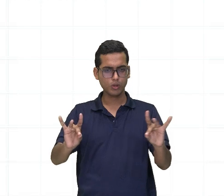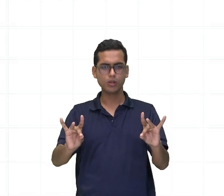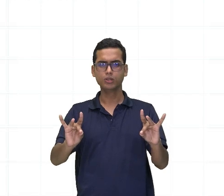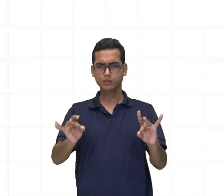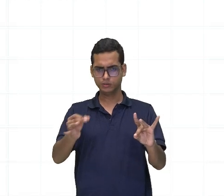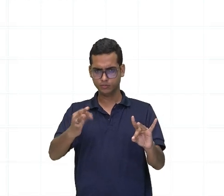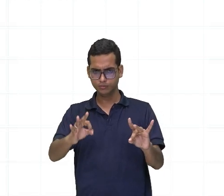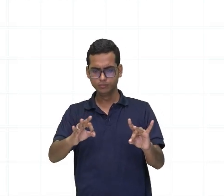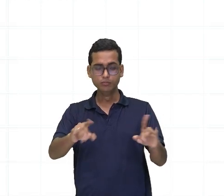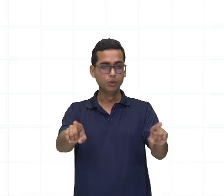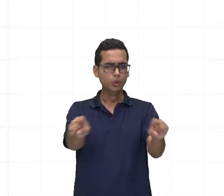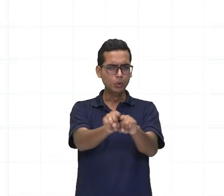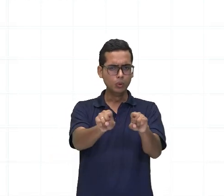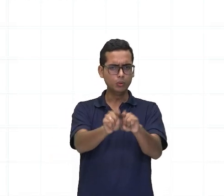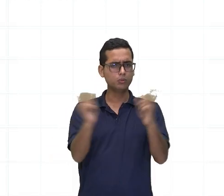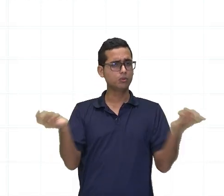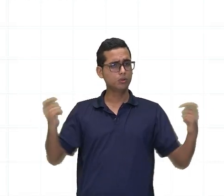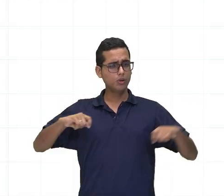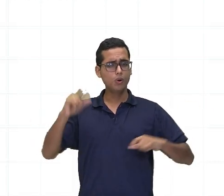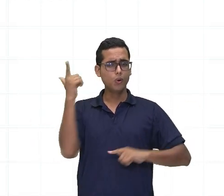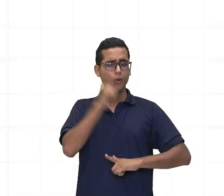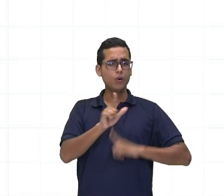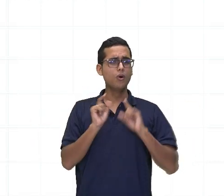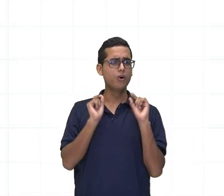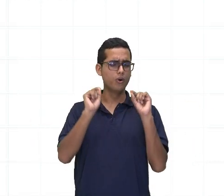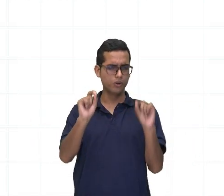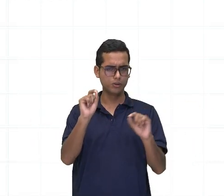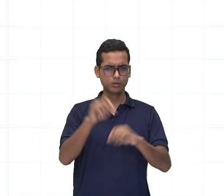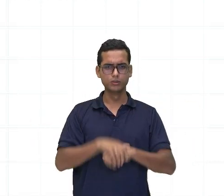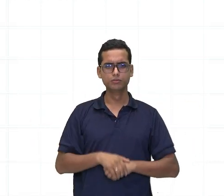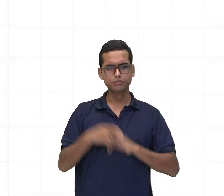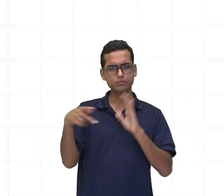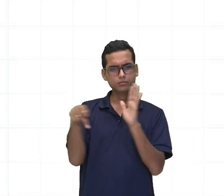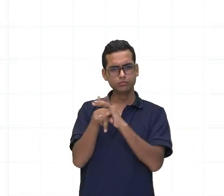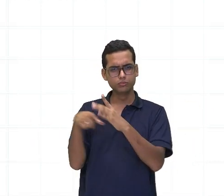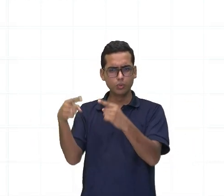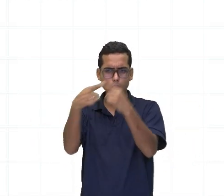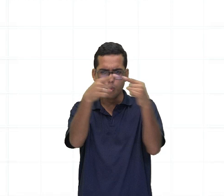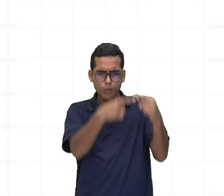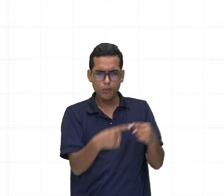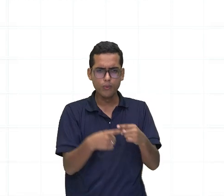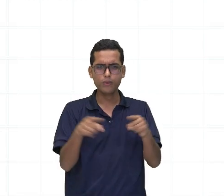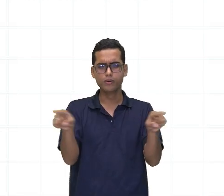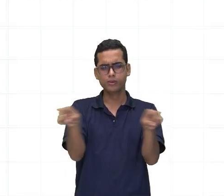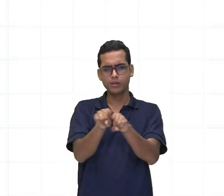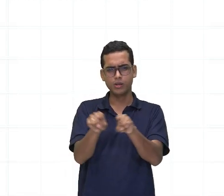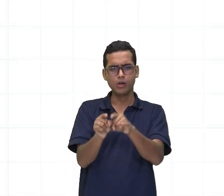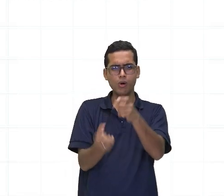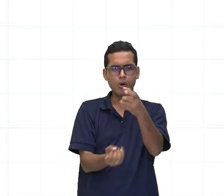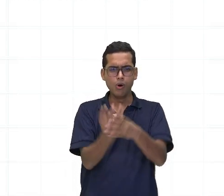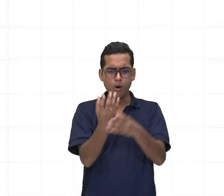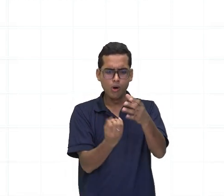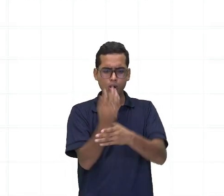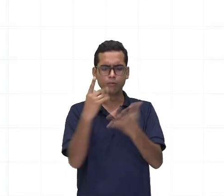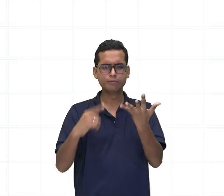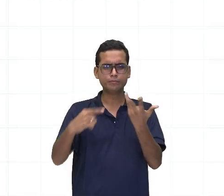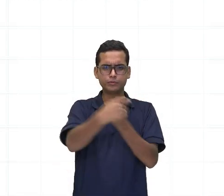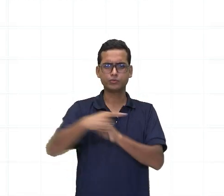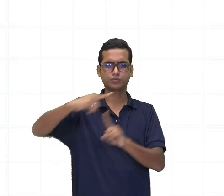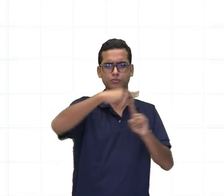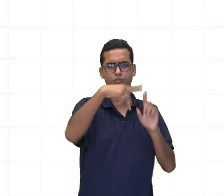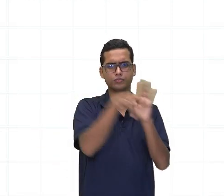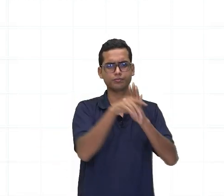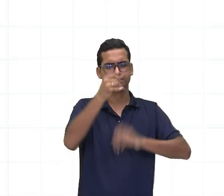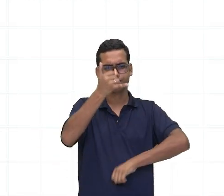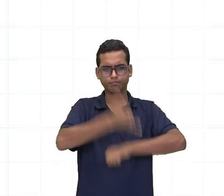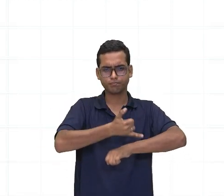certo? Permitindo, dessa forma, a sua combinação e produzindo diferentes tipos